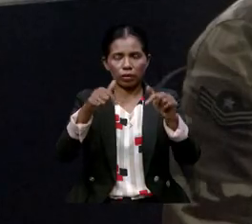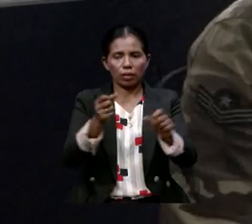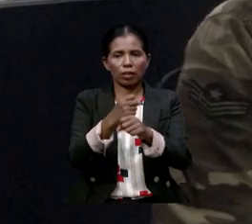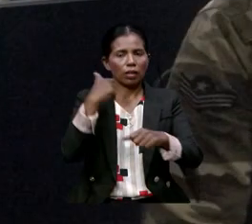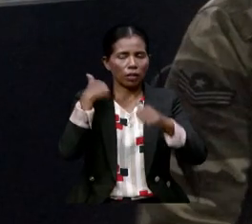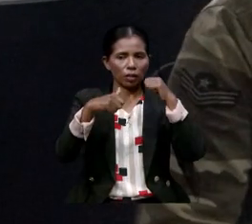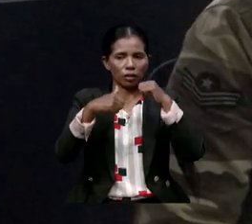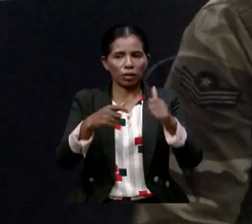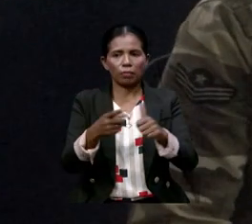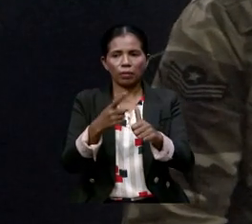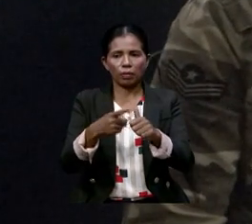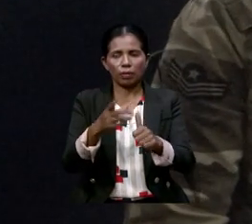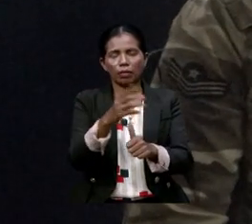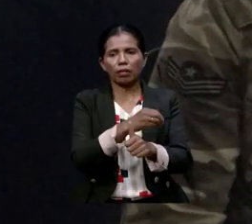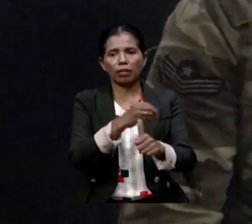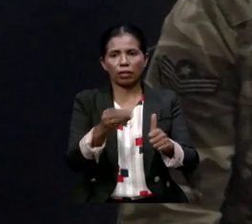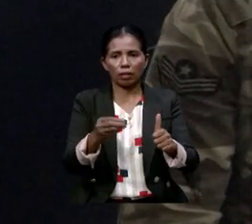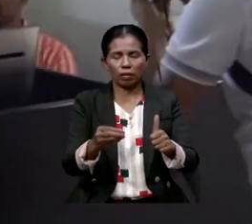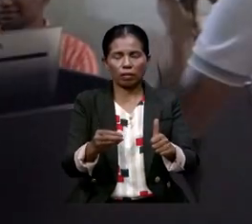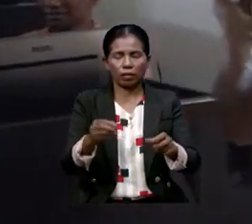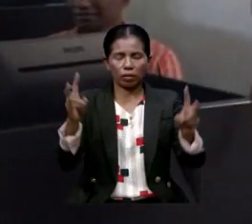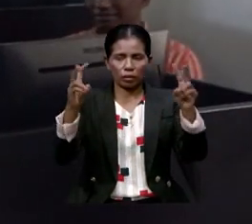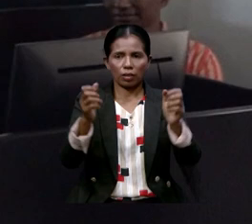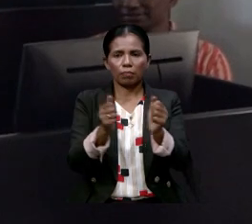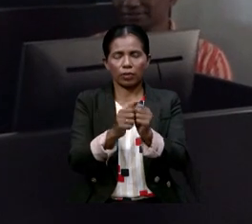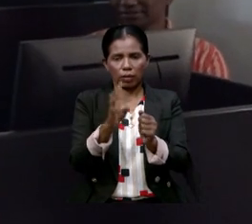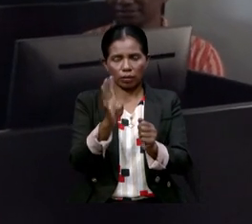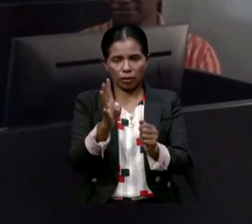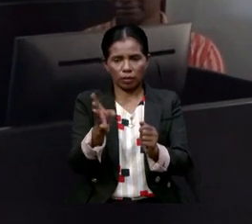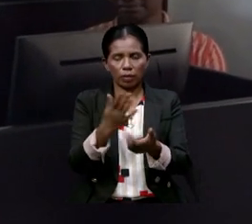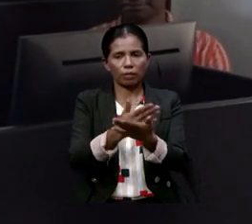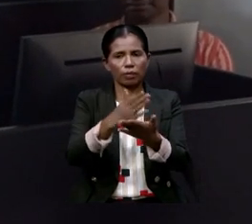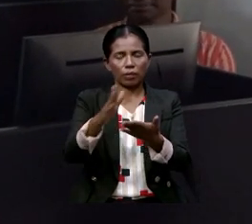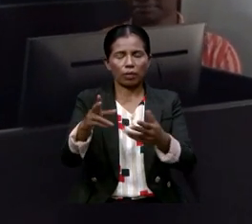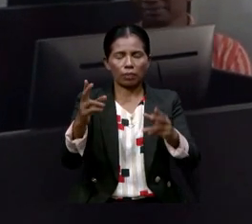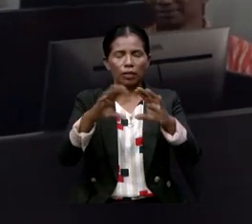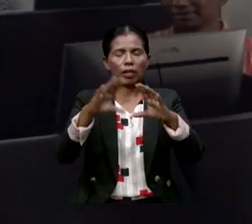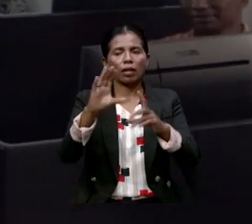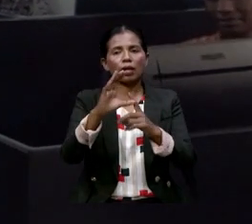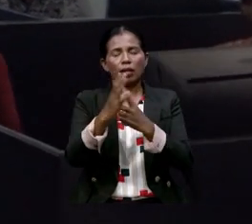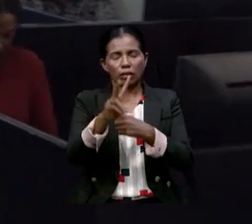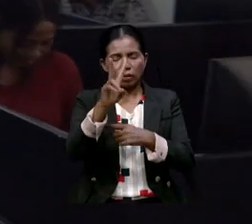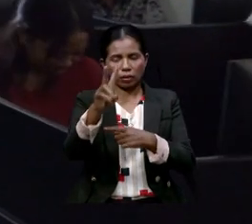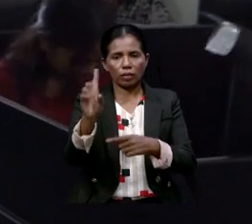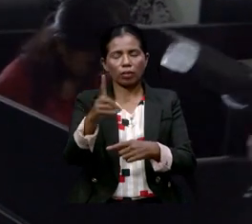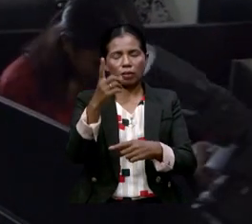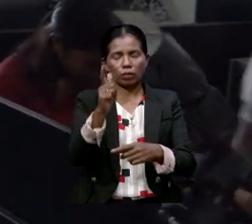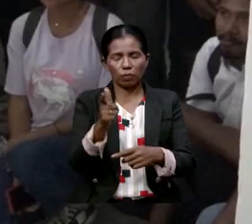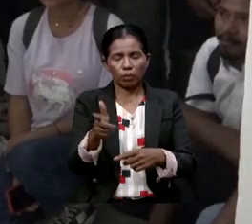atividade dahulu, depois lançamento ne, hone total formado hat nulu, nebe fahe ba turma rua, naing rua nulu, ia dader